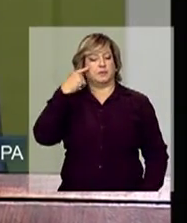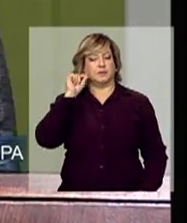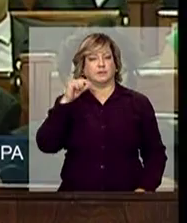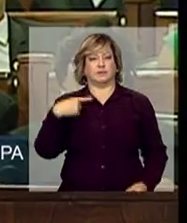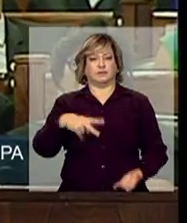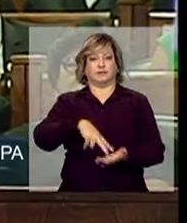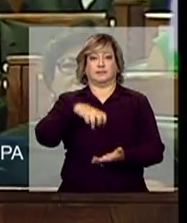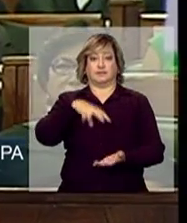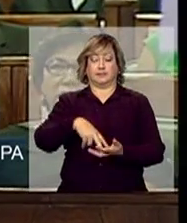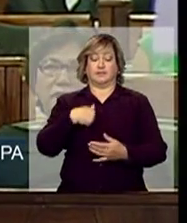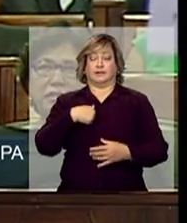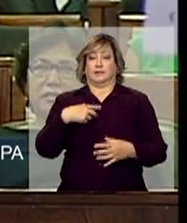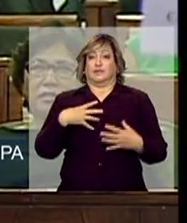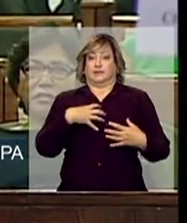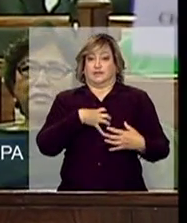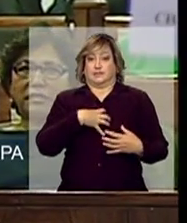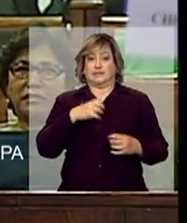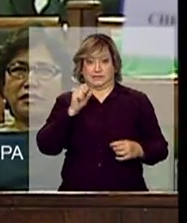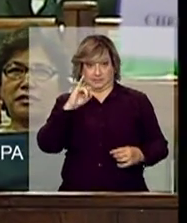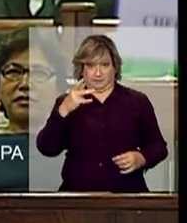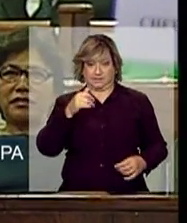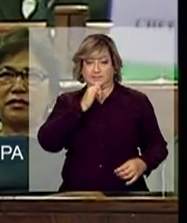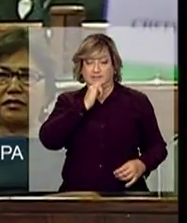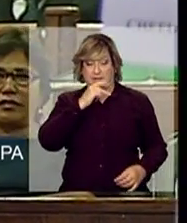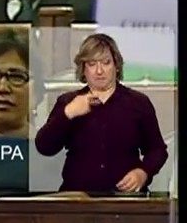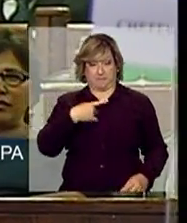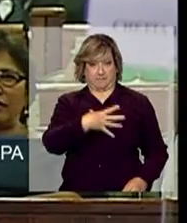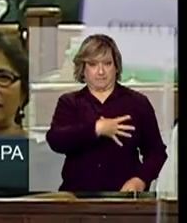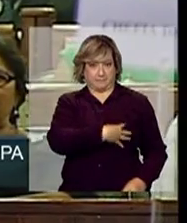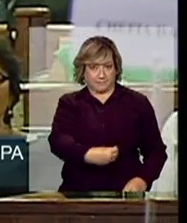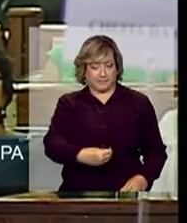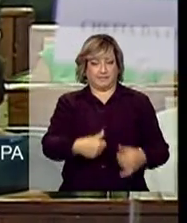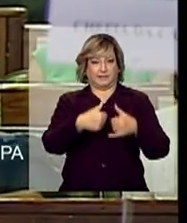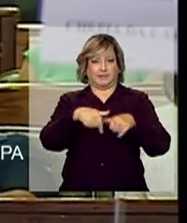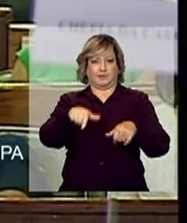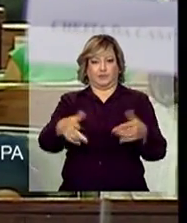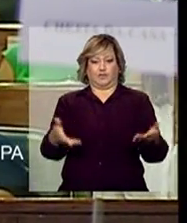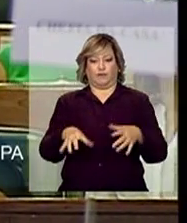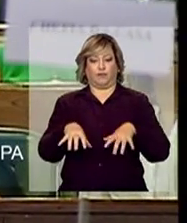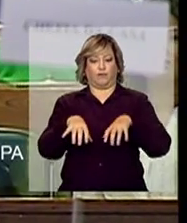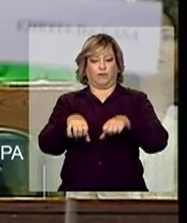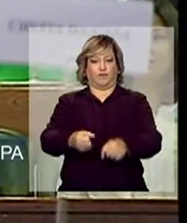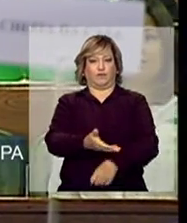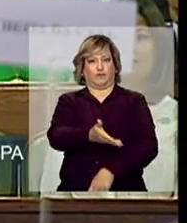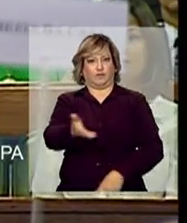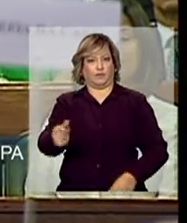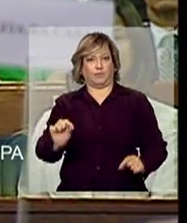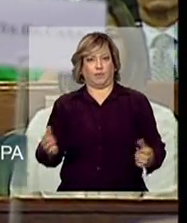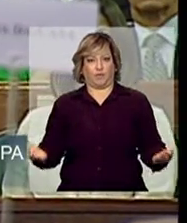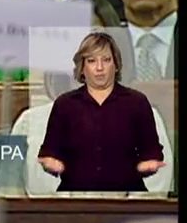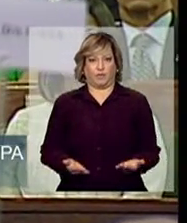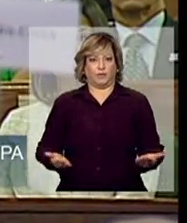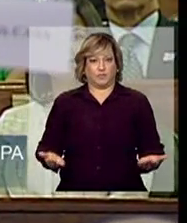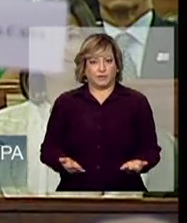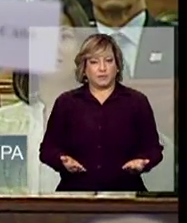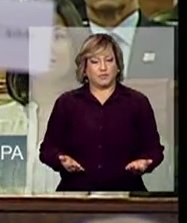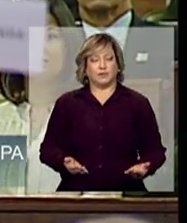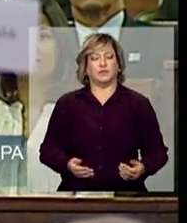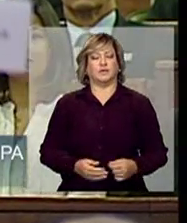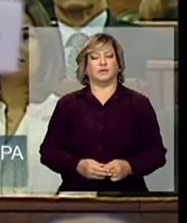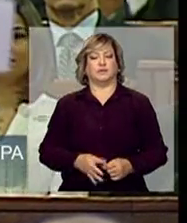alegria que eu teria se a minha filha estivesse nesse momento aqui, nesse plenário, recebendo